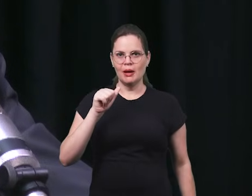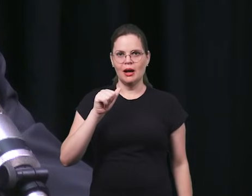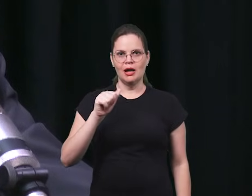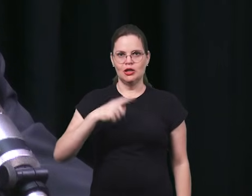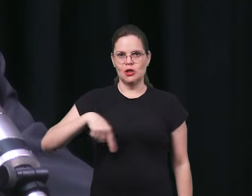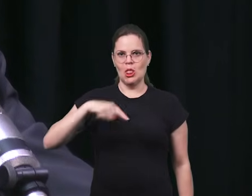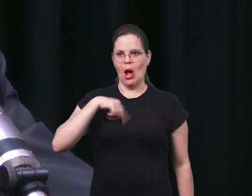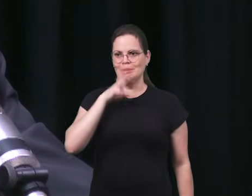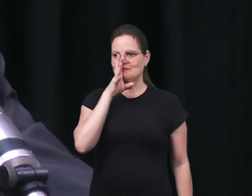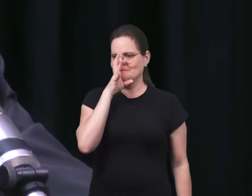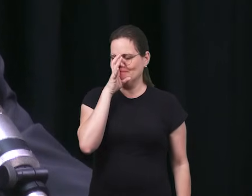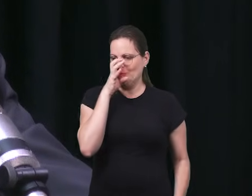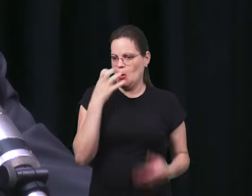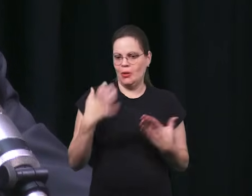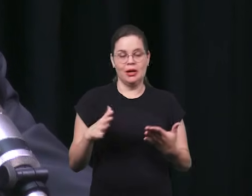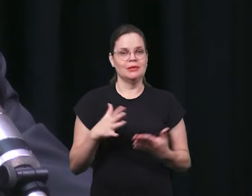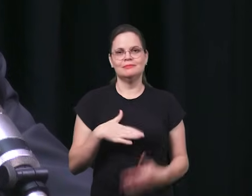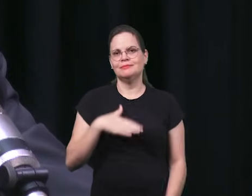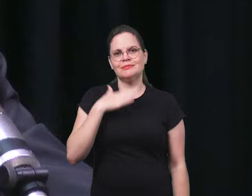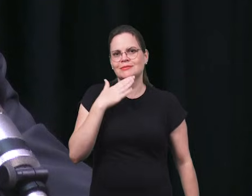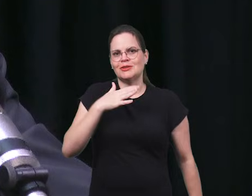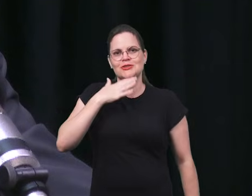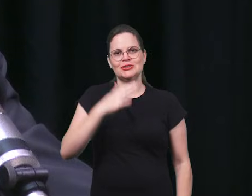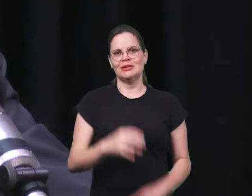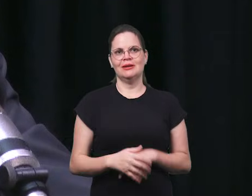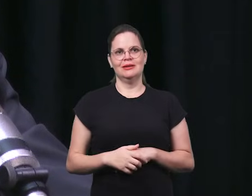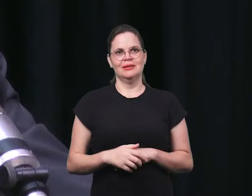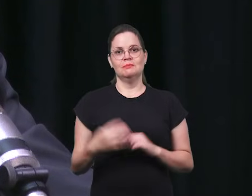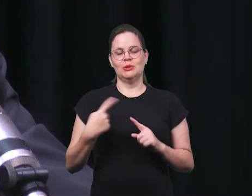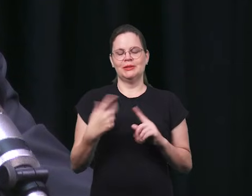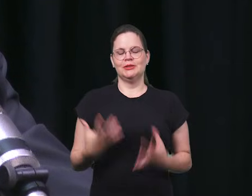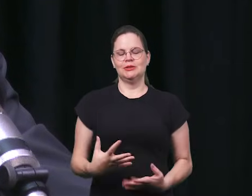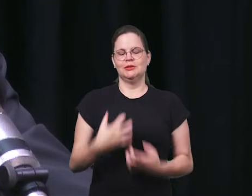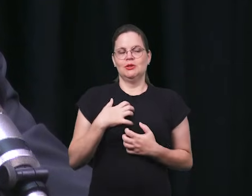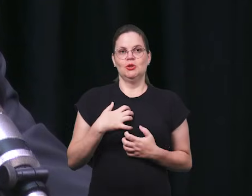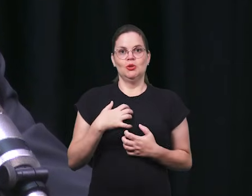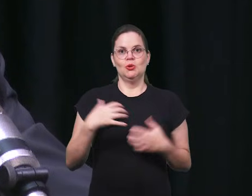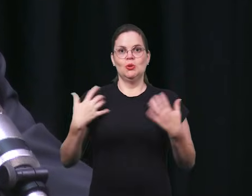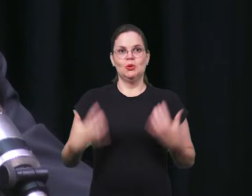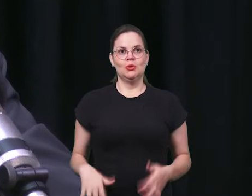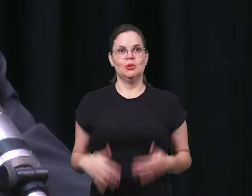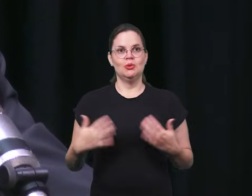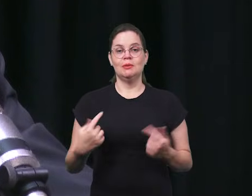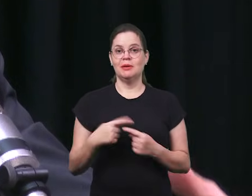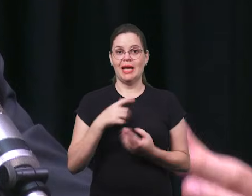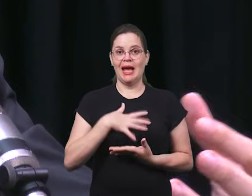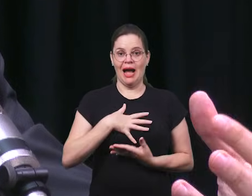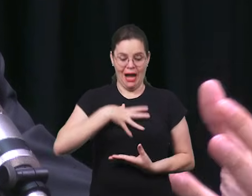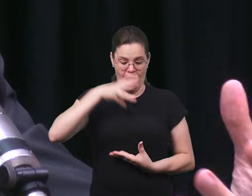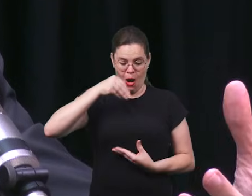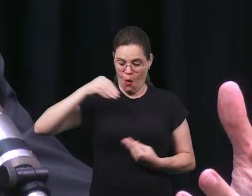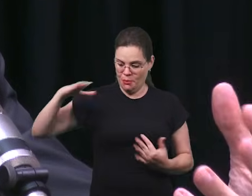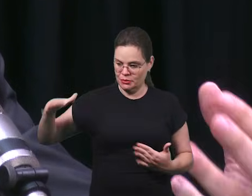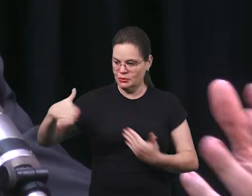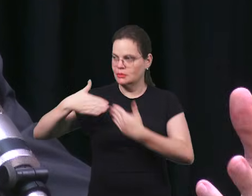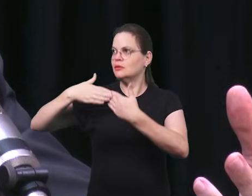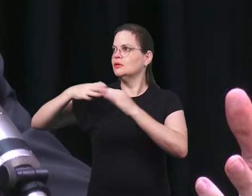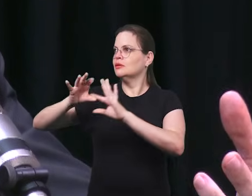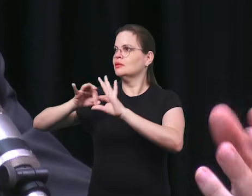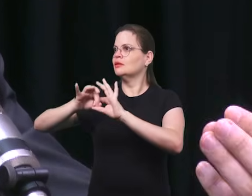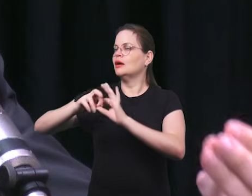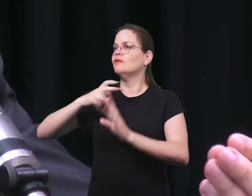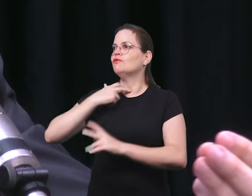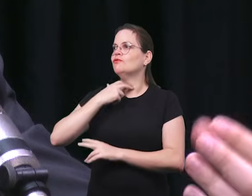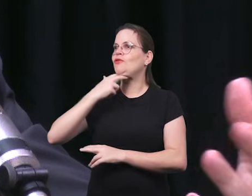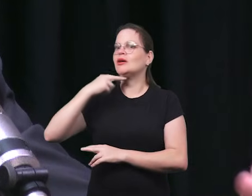irresistível para o homem, né? O chamado do Senhor não há como, porque é a alma do homem ouvindo